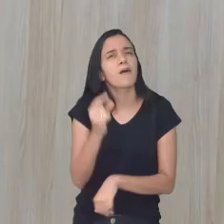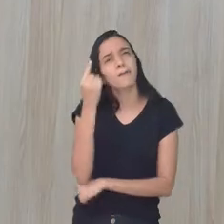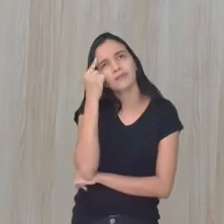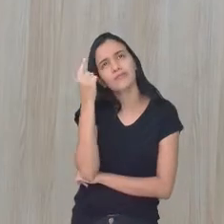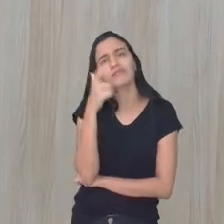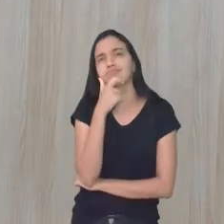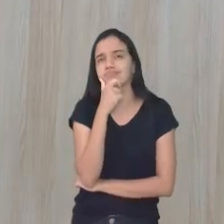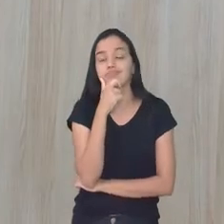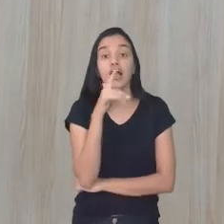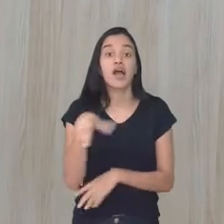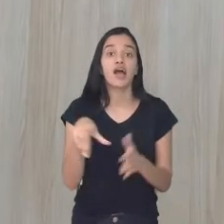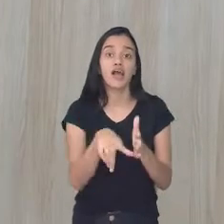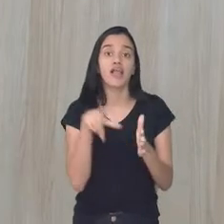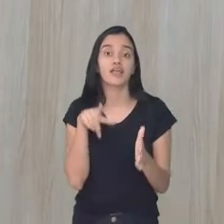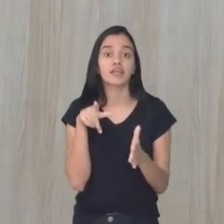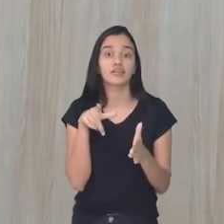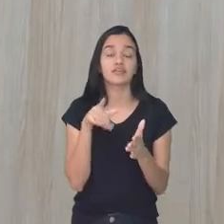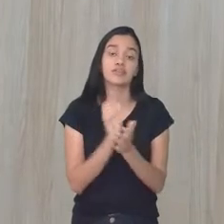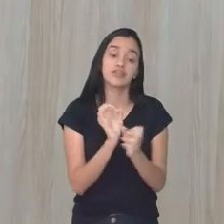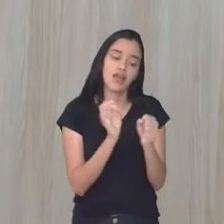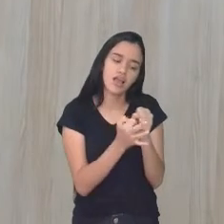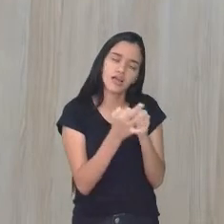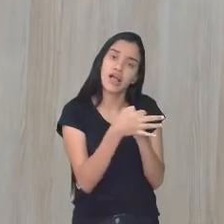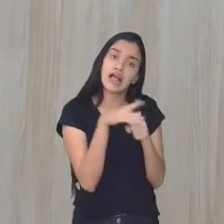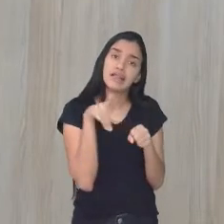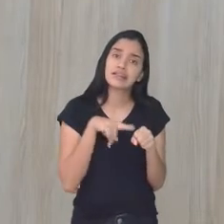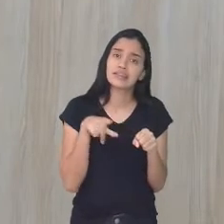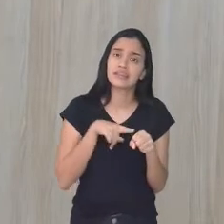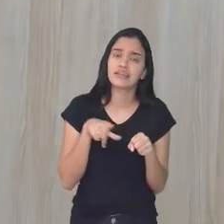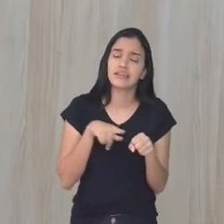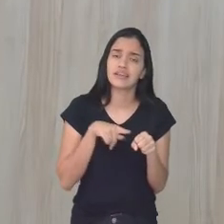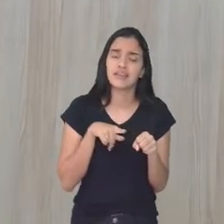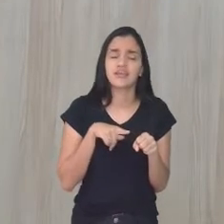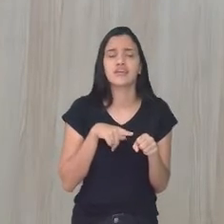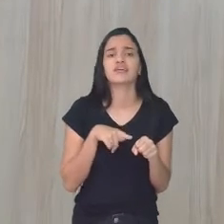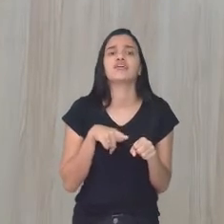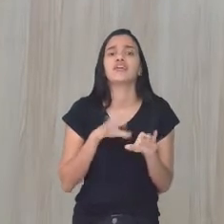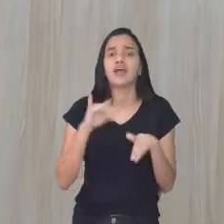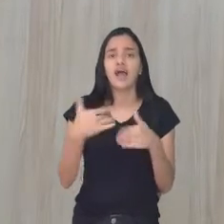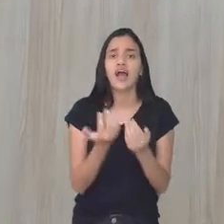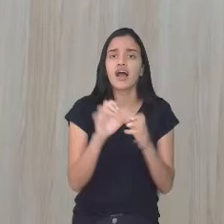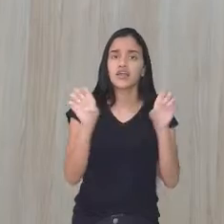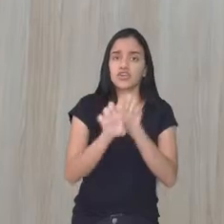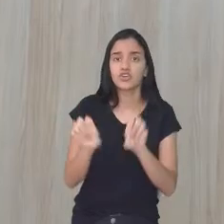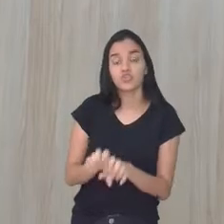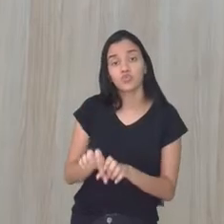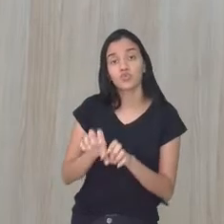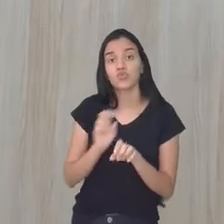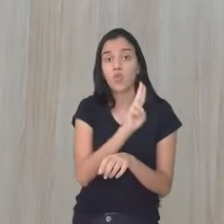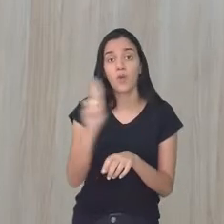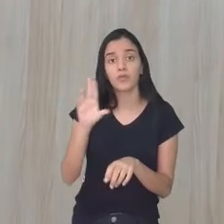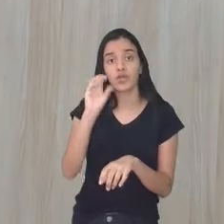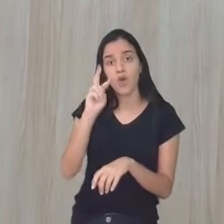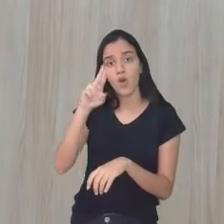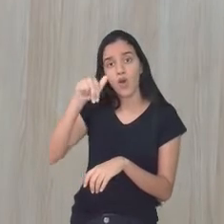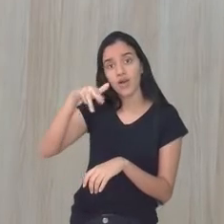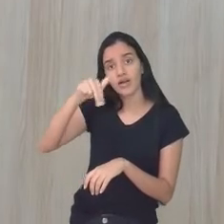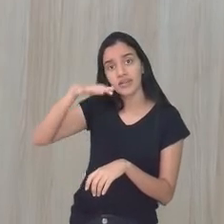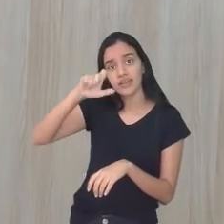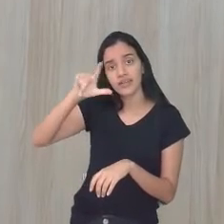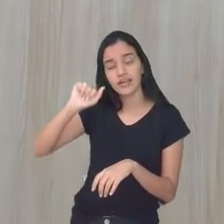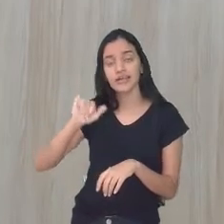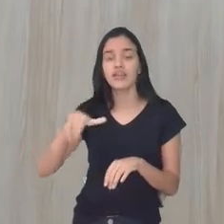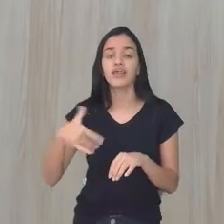pensar, antes de ter a célula, ele tem uma estrutura que fica dentro da célula, chamada de organela. Essas organelas,